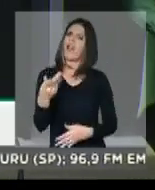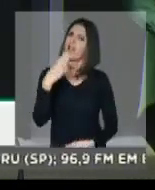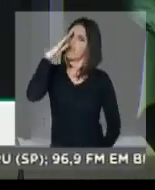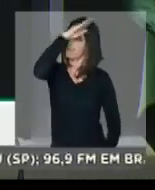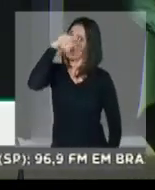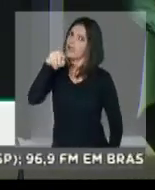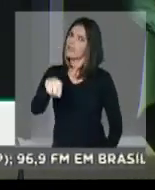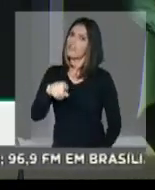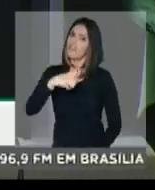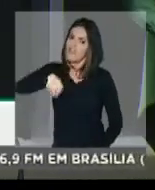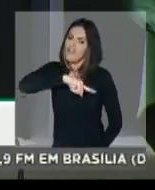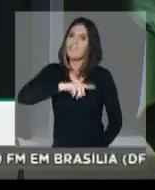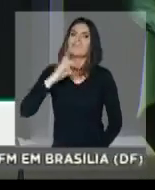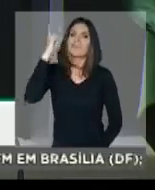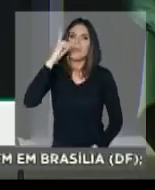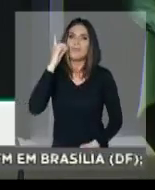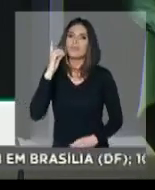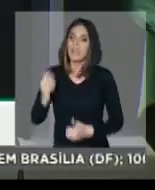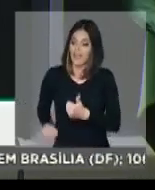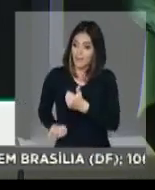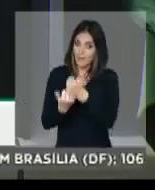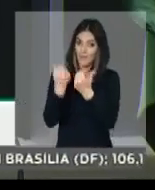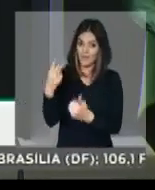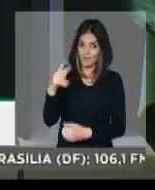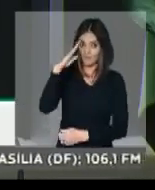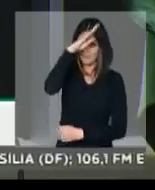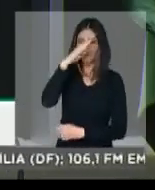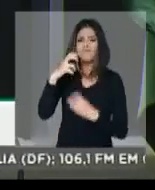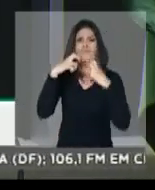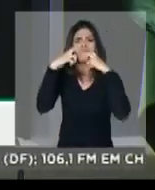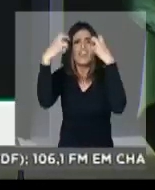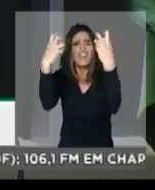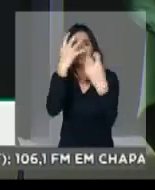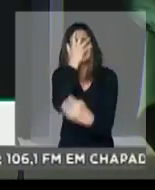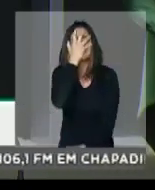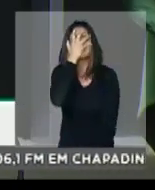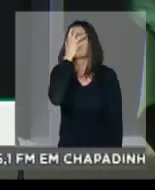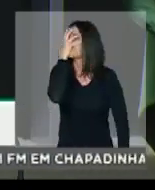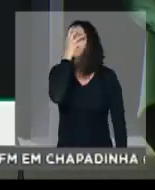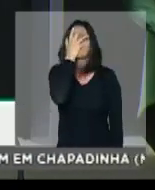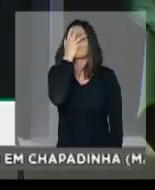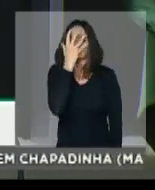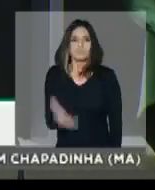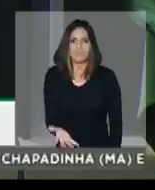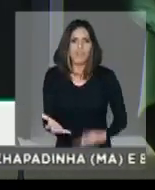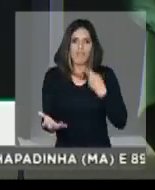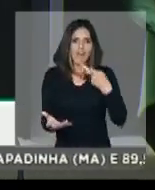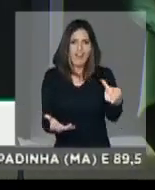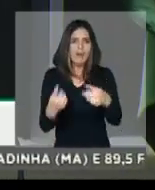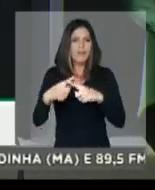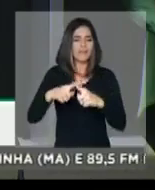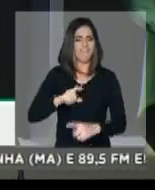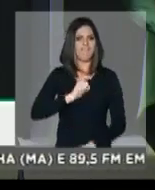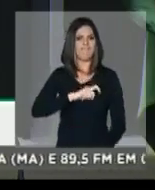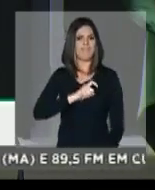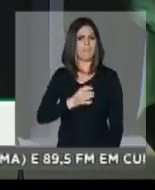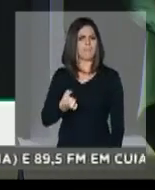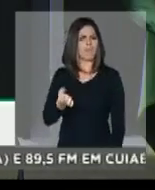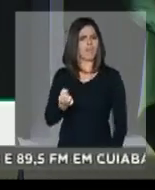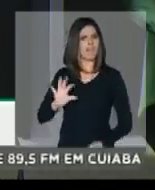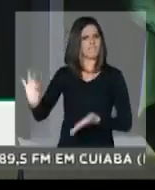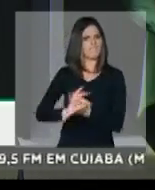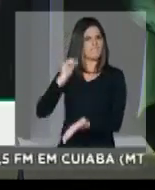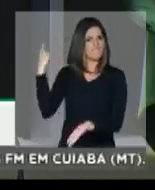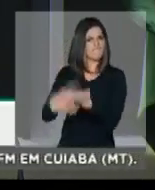da base do governo com vergonha de Vossa Excelência. Claro que eles não vão dizer porque tem receio da sua caneta, da sua maldita